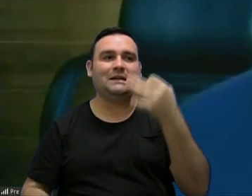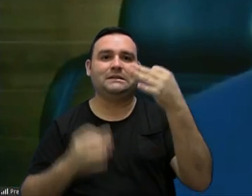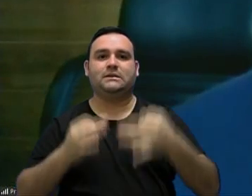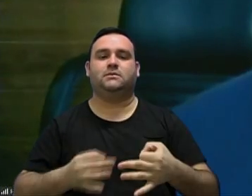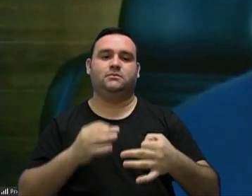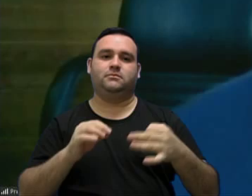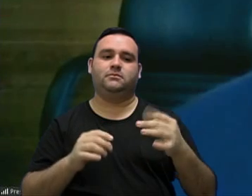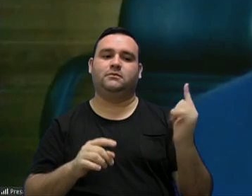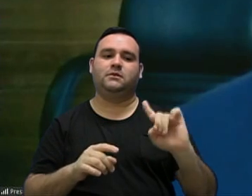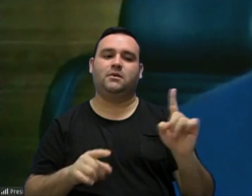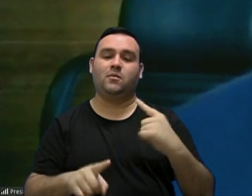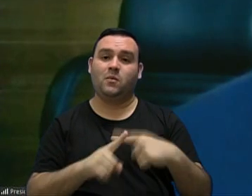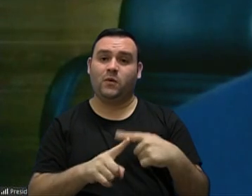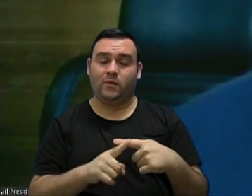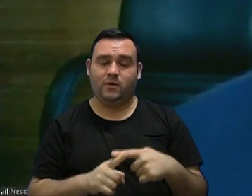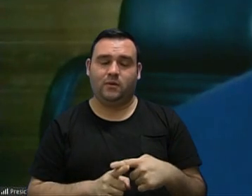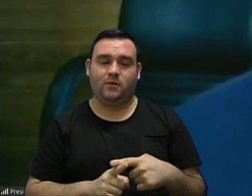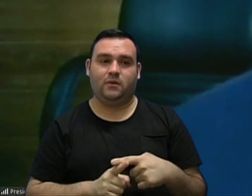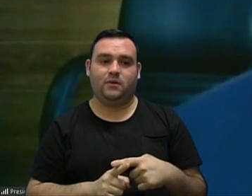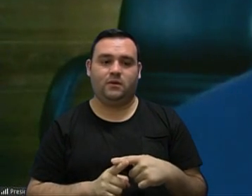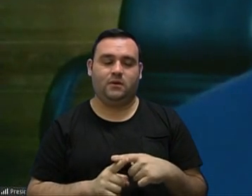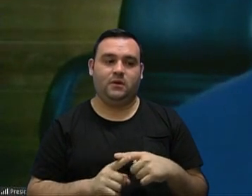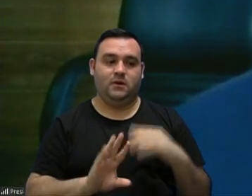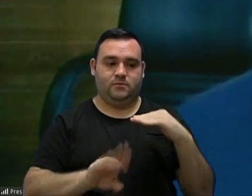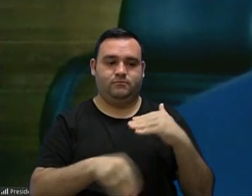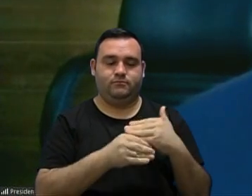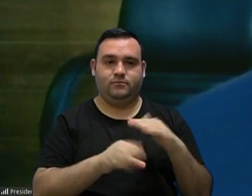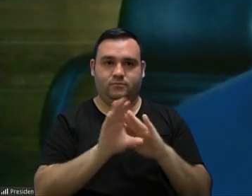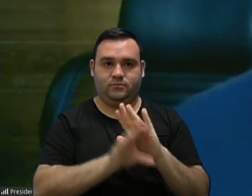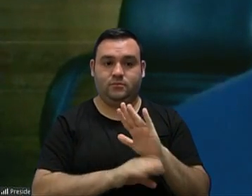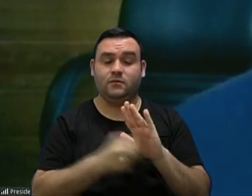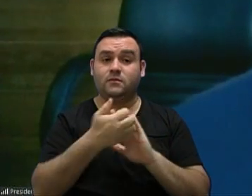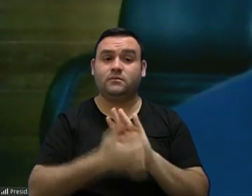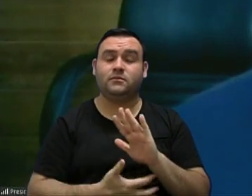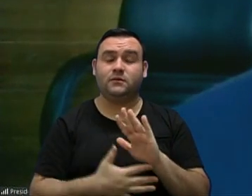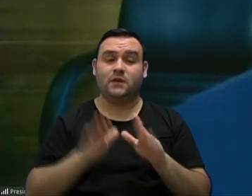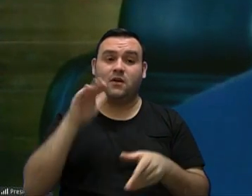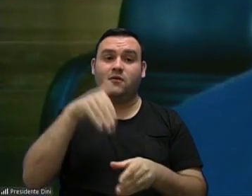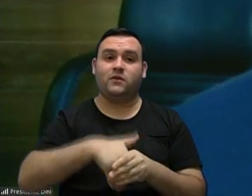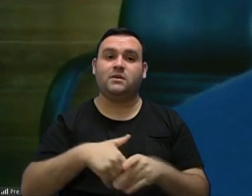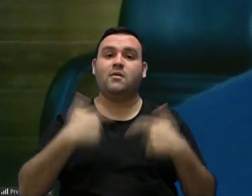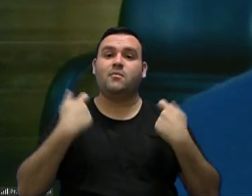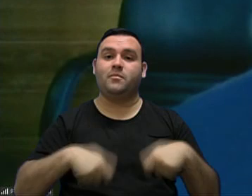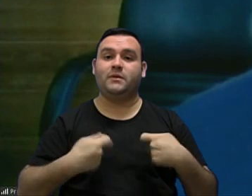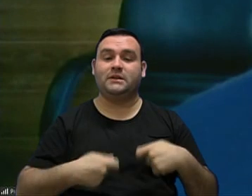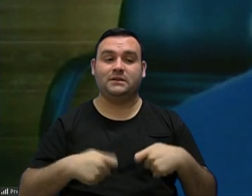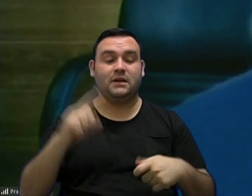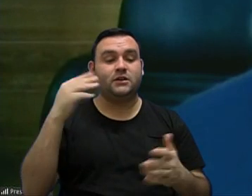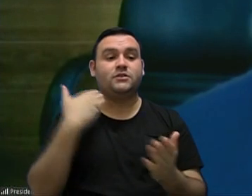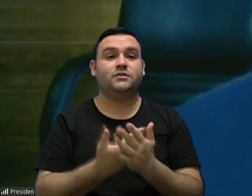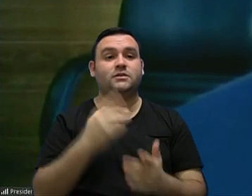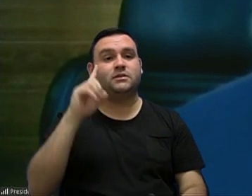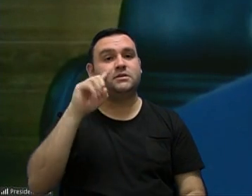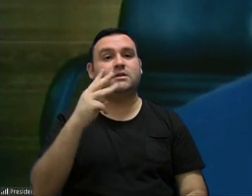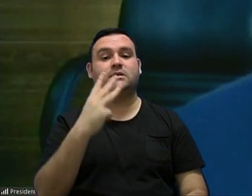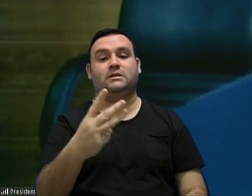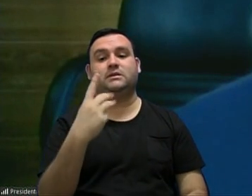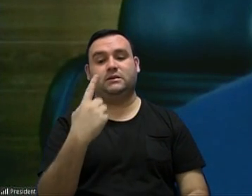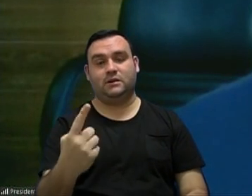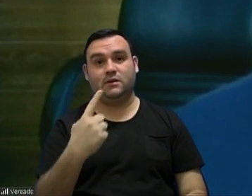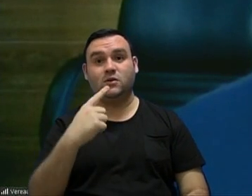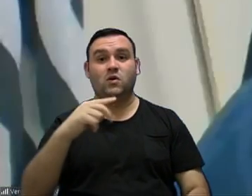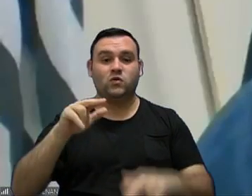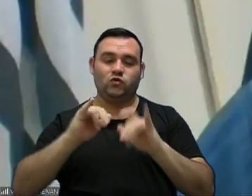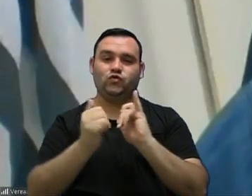garantia, porque a emenda constitucional, ela diz que a votação tem que ser até 31/7.